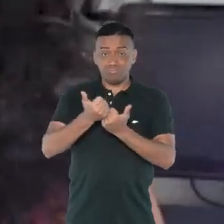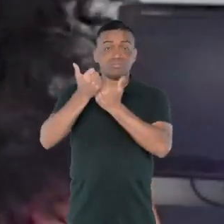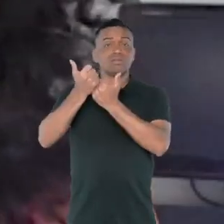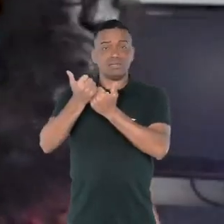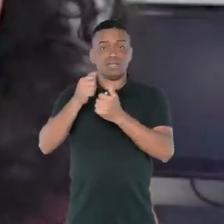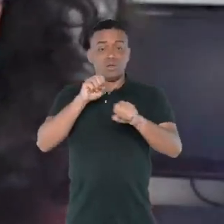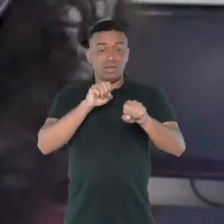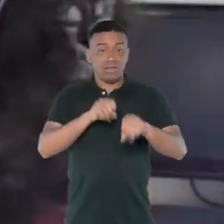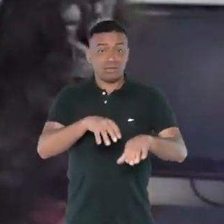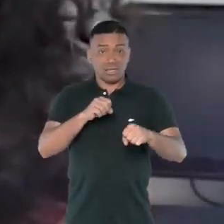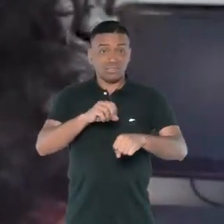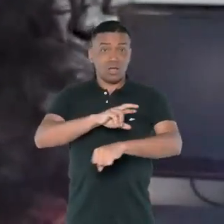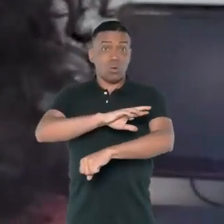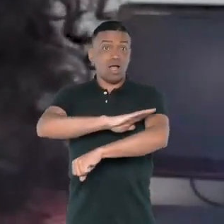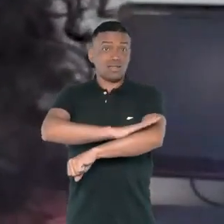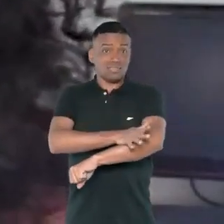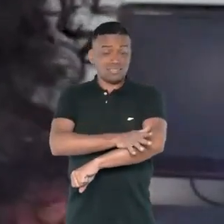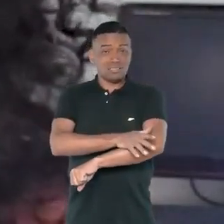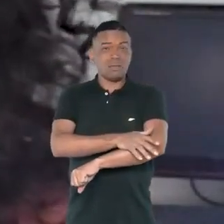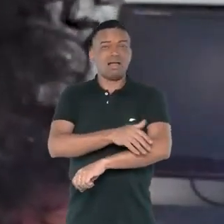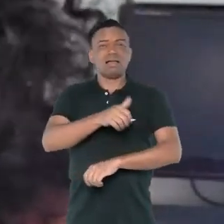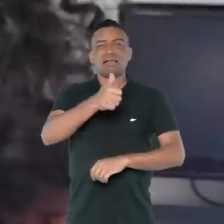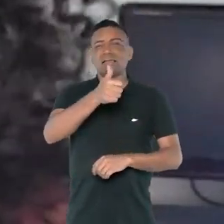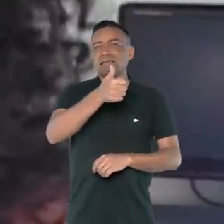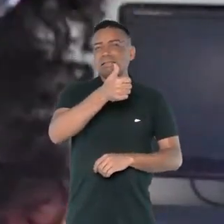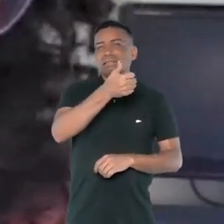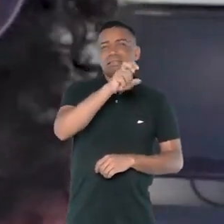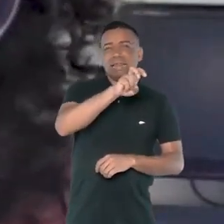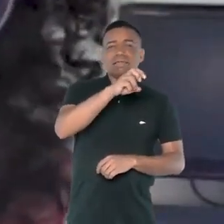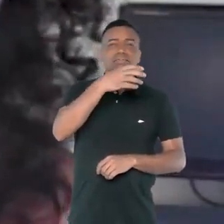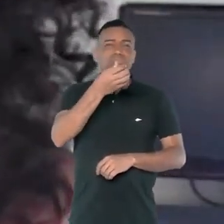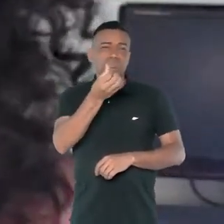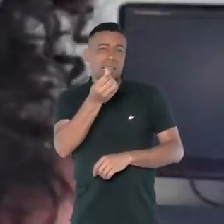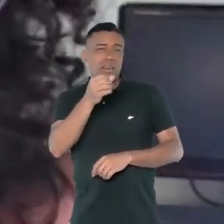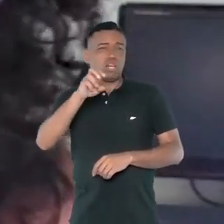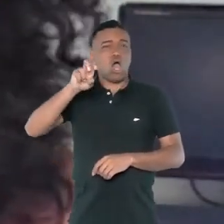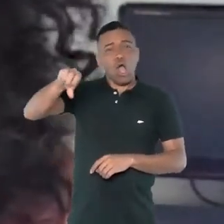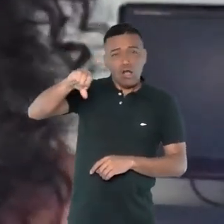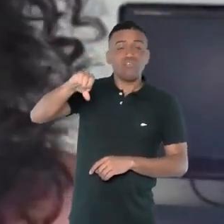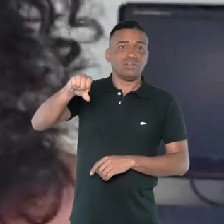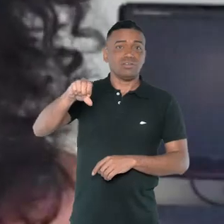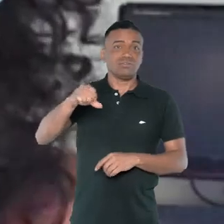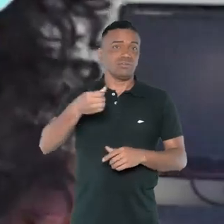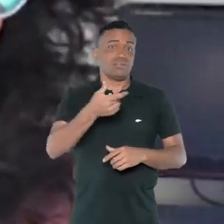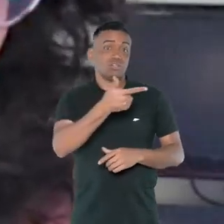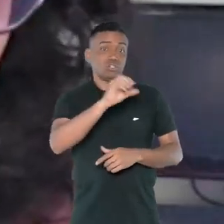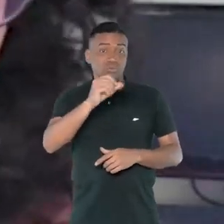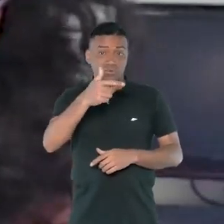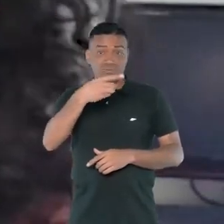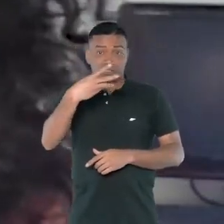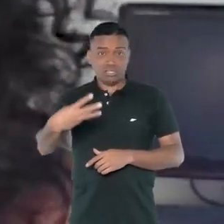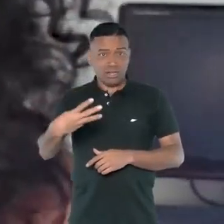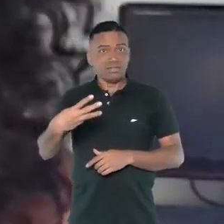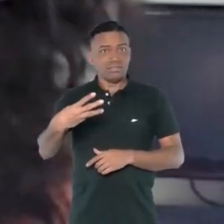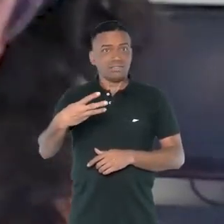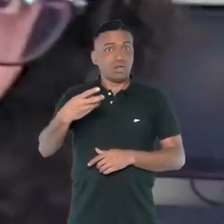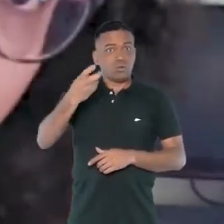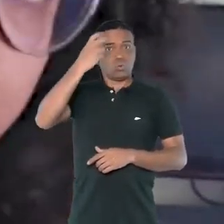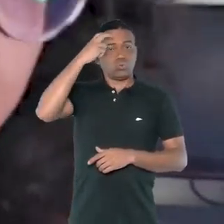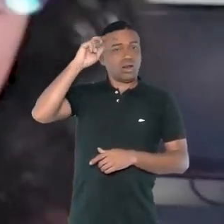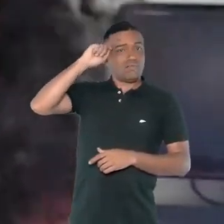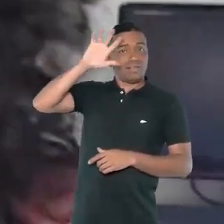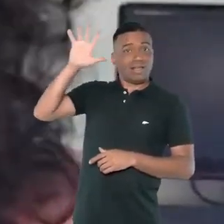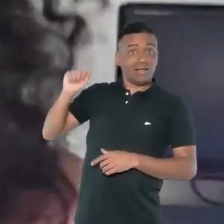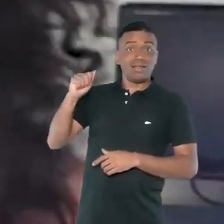que a gente tem leis que nos amparam, pensando numa educação antirracista, a 10.639 de 2003, que é uma lei que fala sobre educação africana